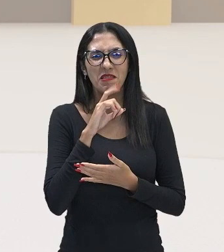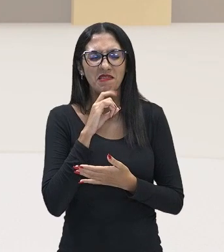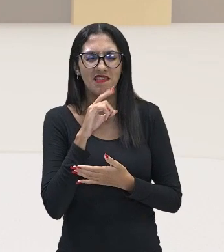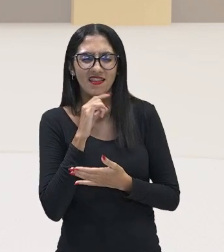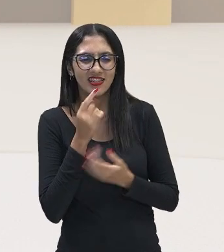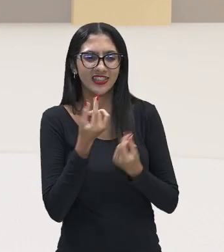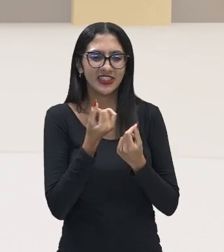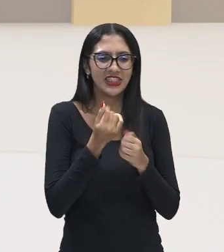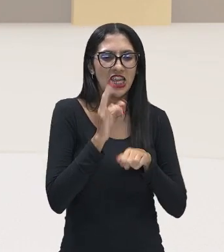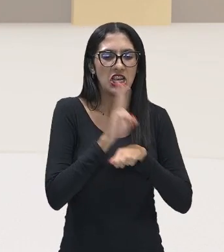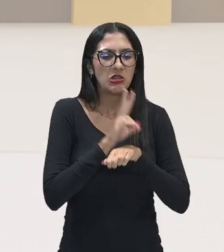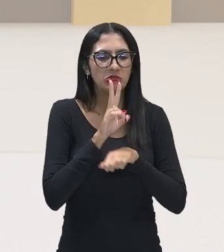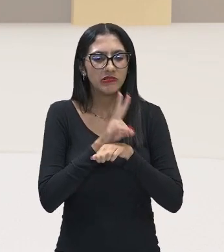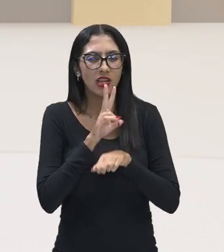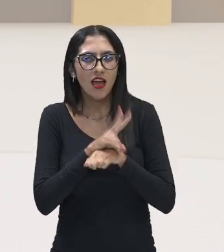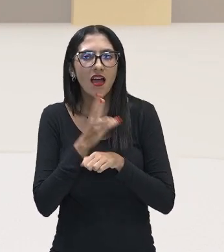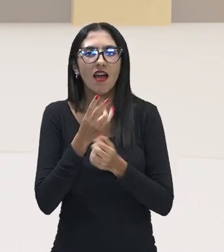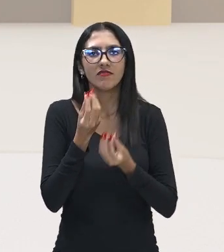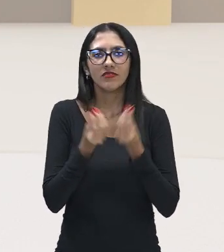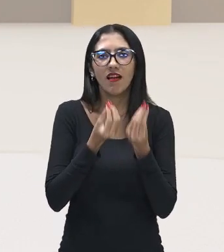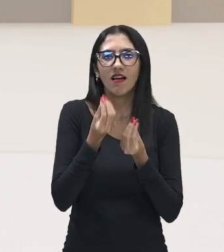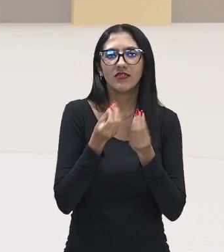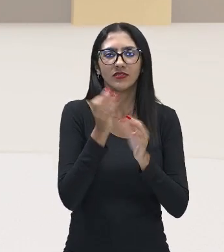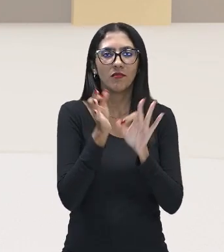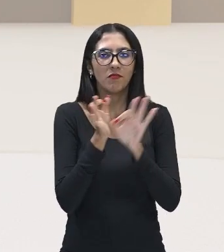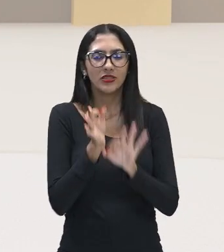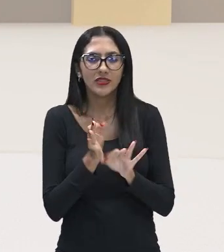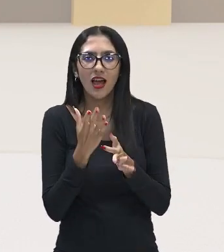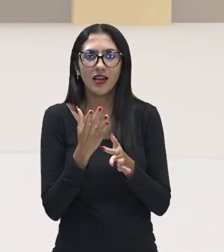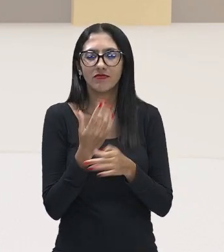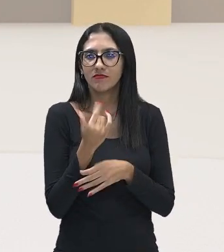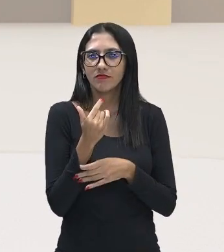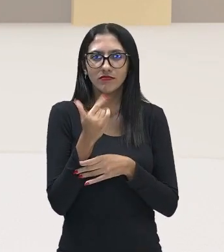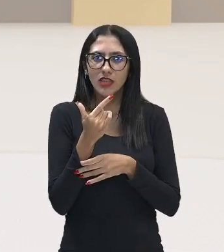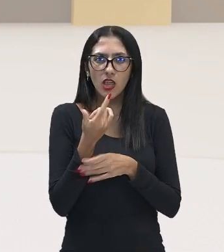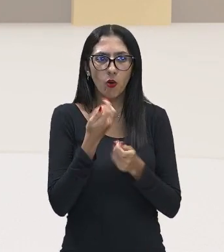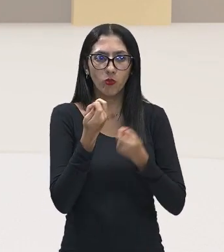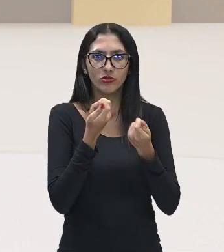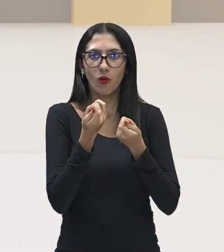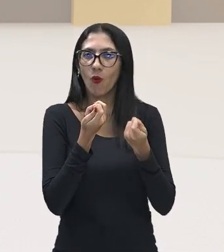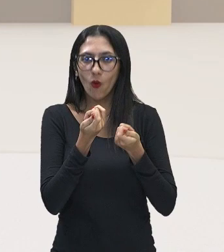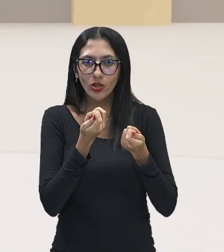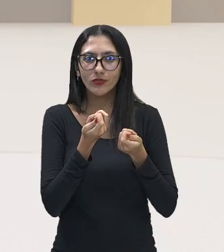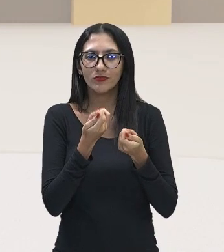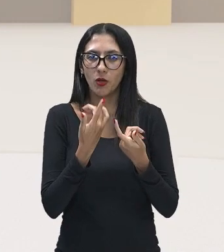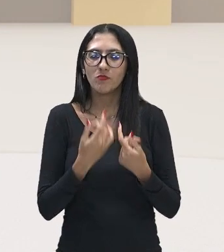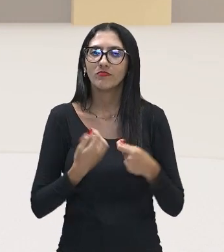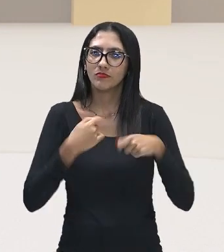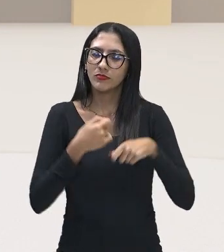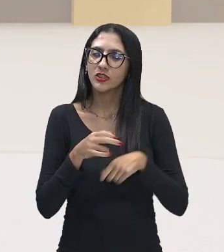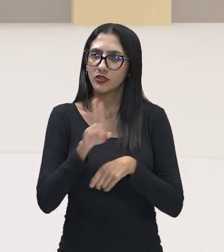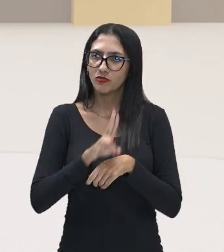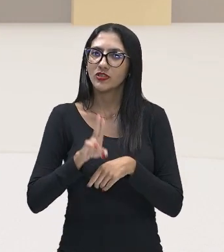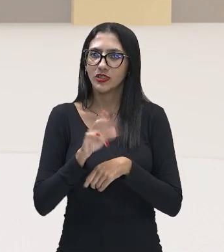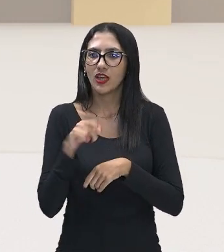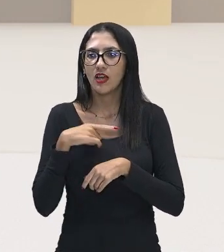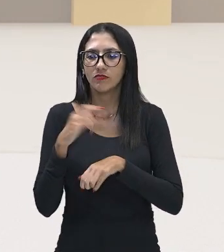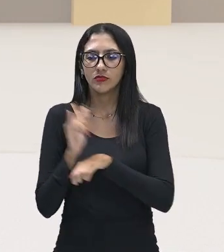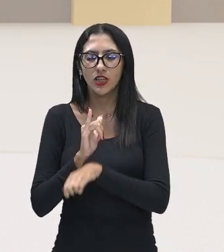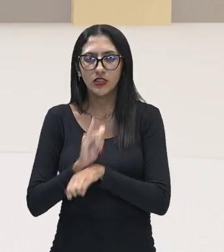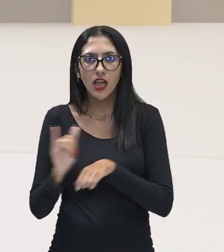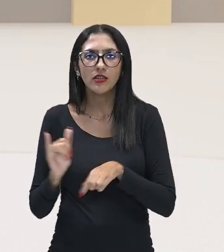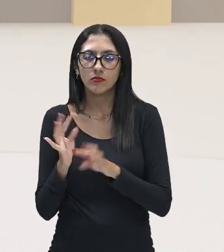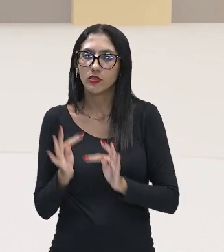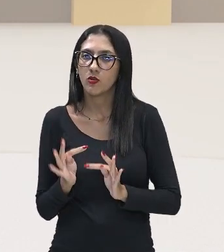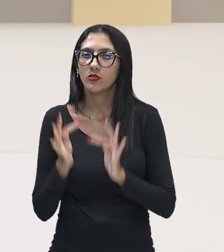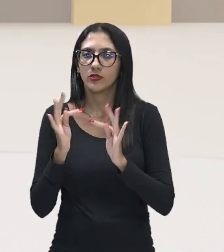dinheiro, em organizar, né, em ter aquela educação financeira ali necessária, utilize um app de controle financeiro que pode lhe